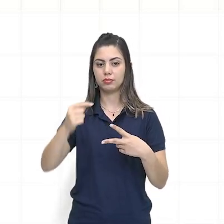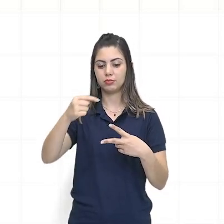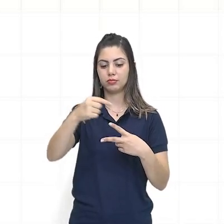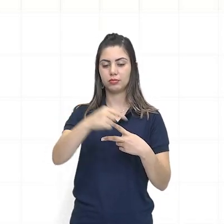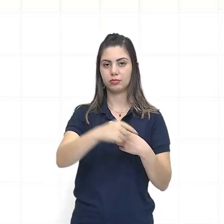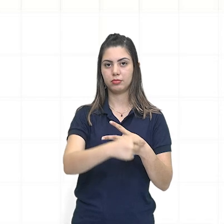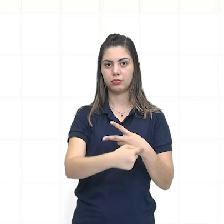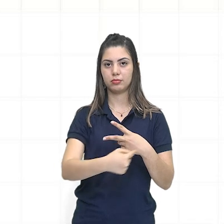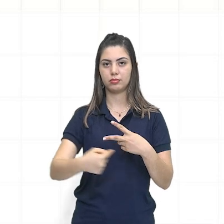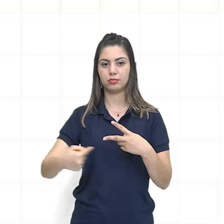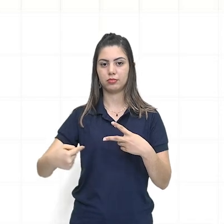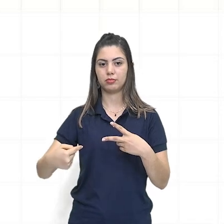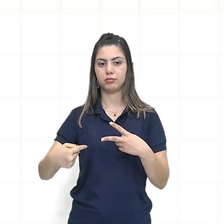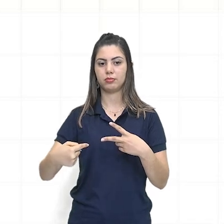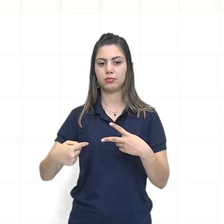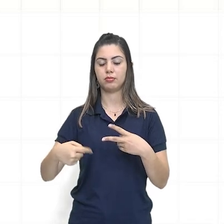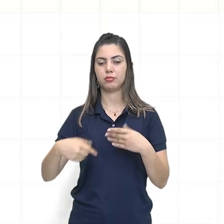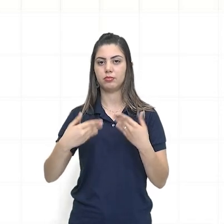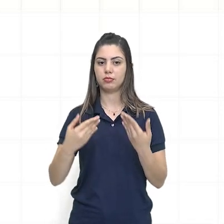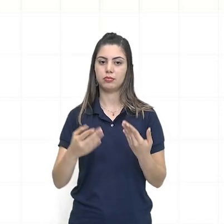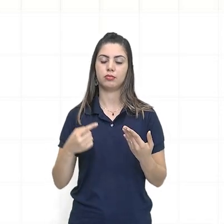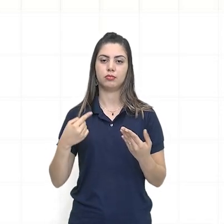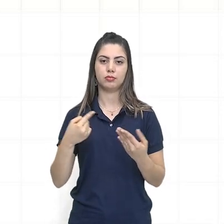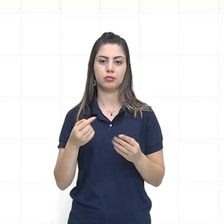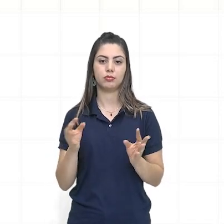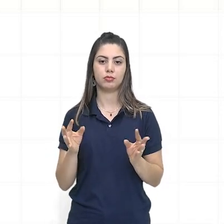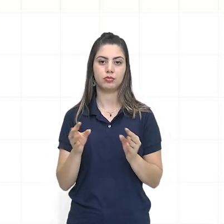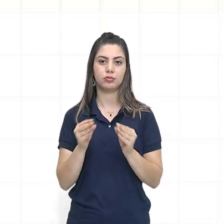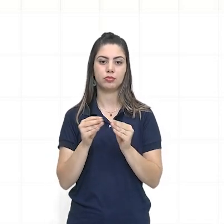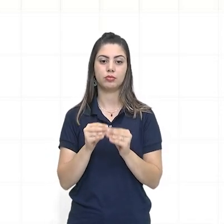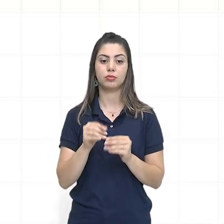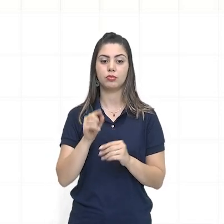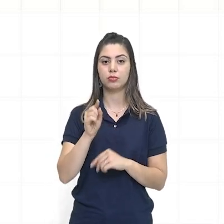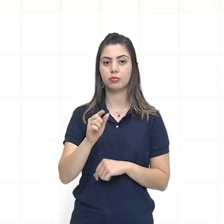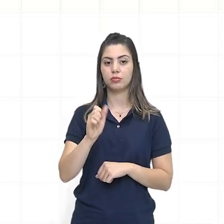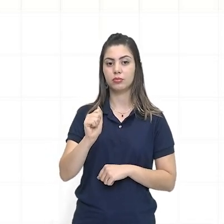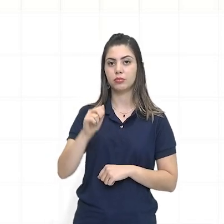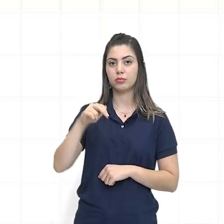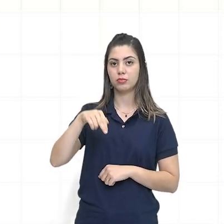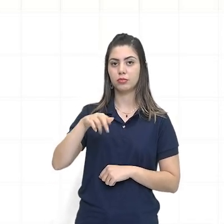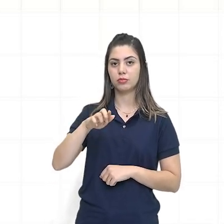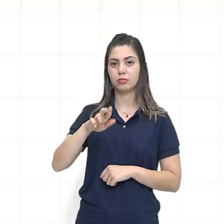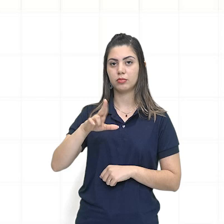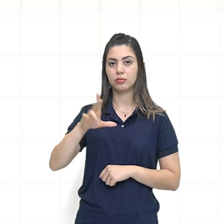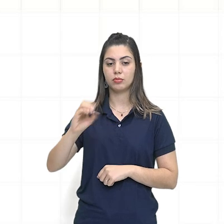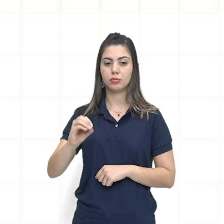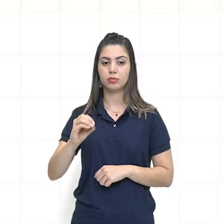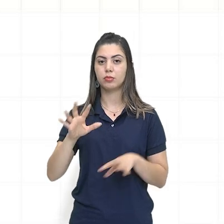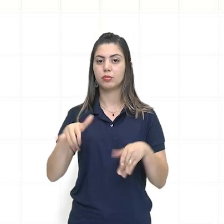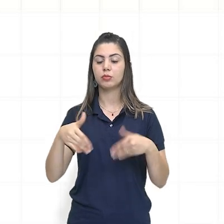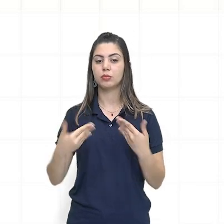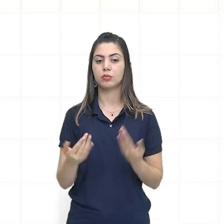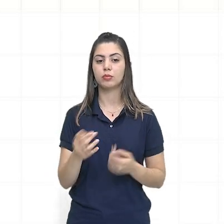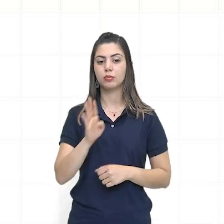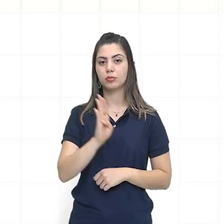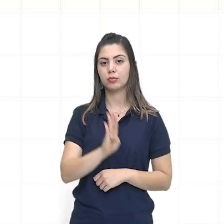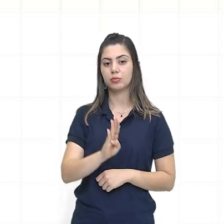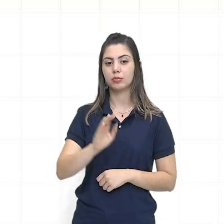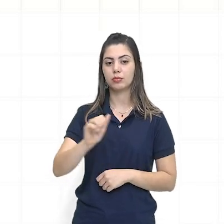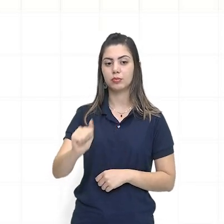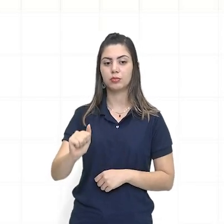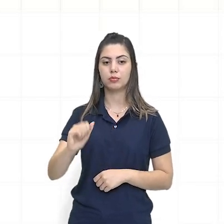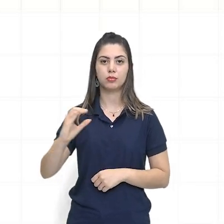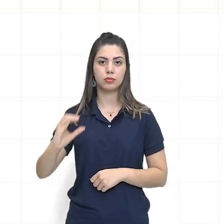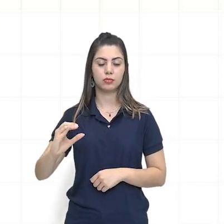A até o ponto C. Então, a gente pode indicar esse ângulo como o ângulo BAC.